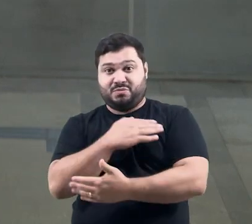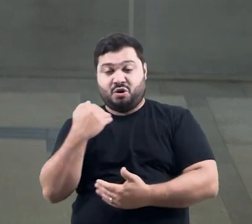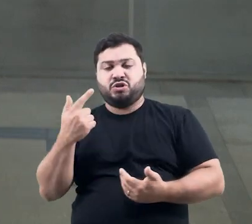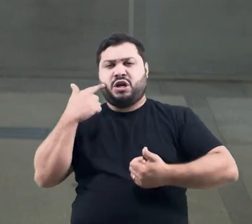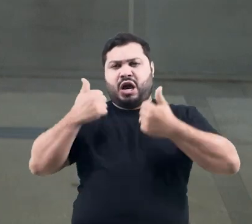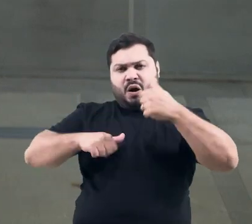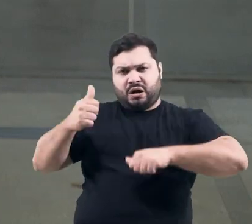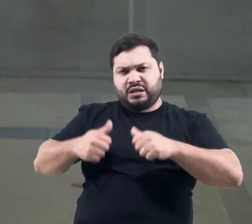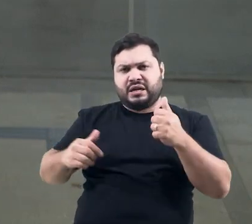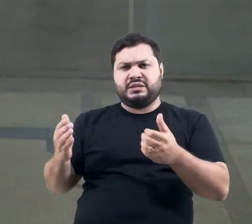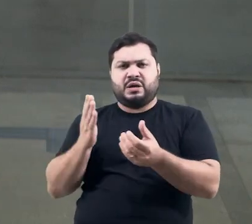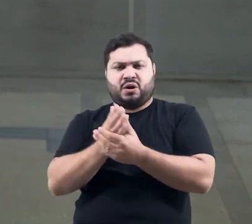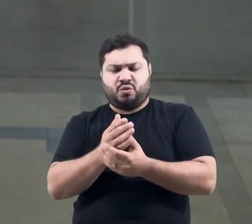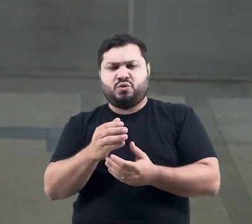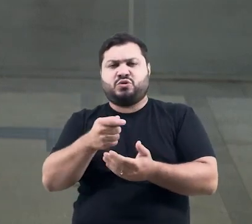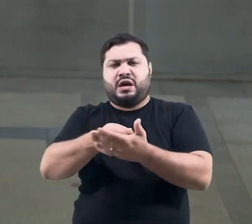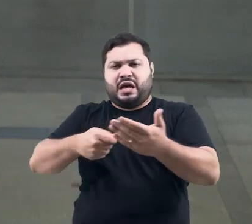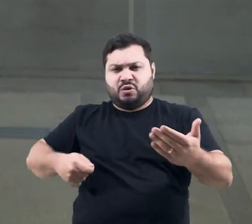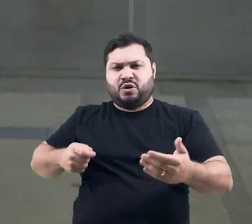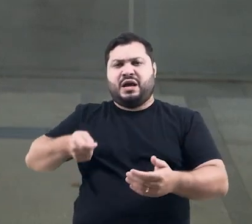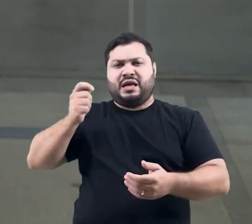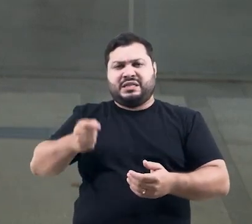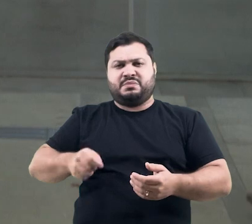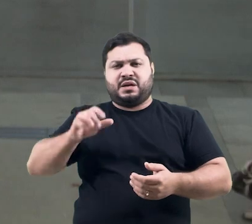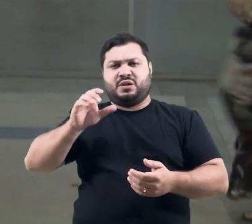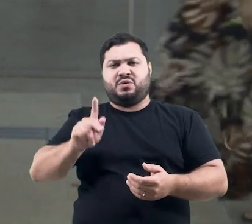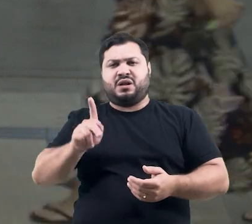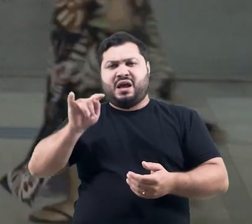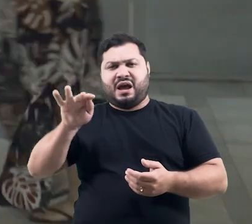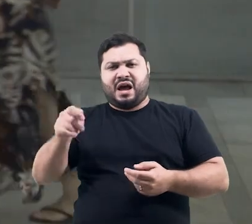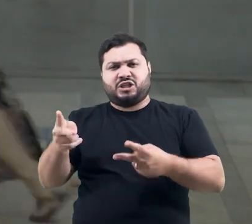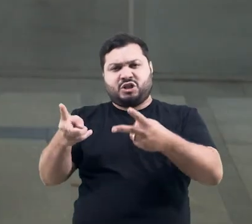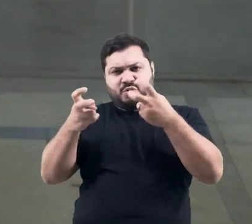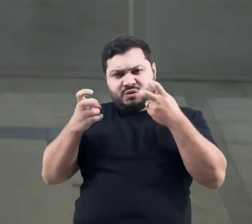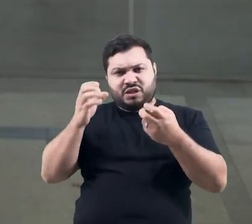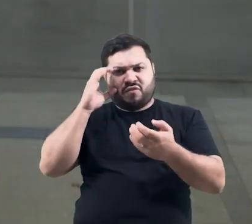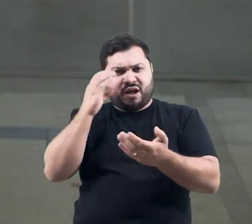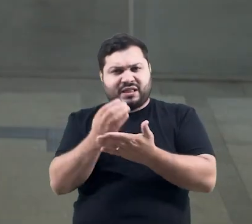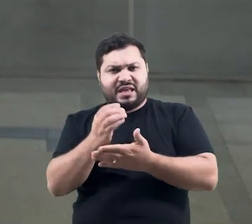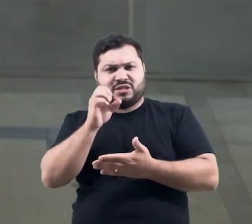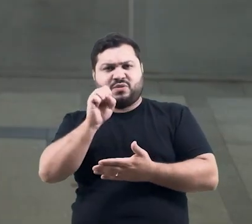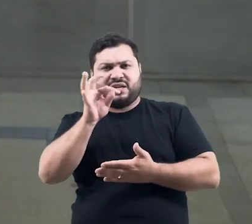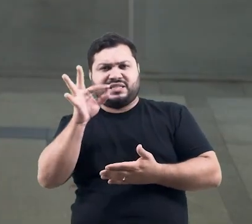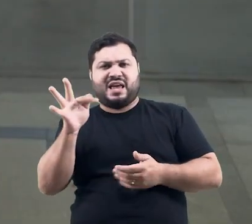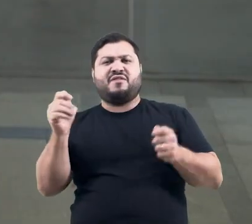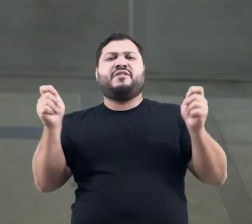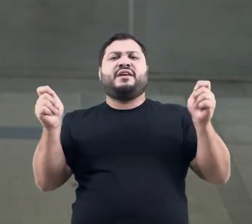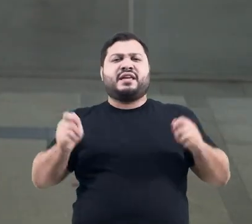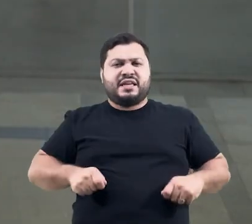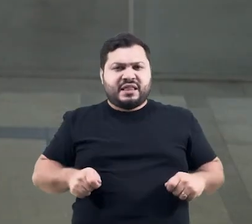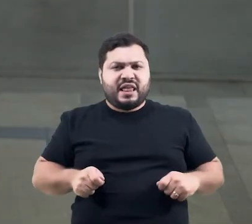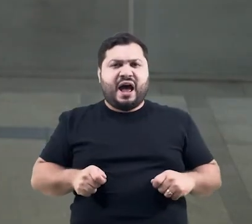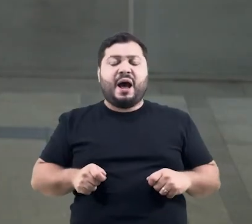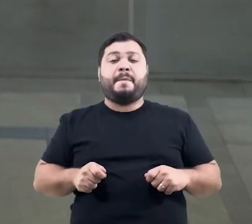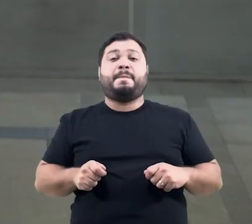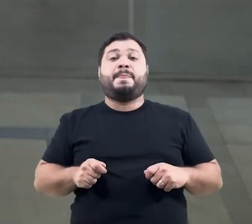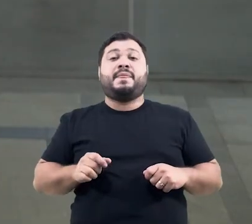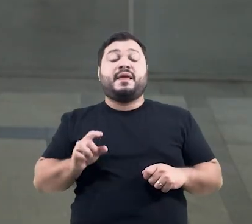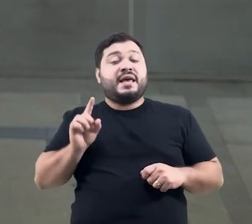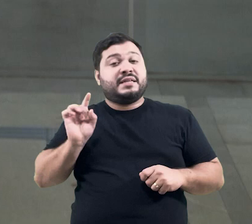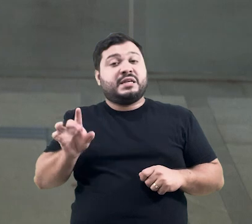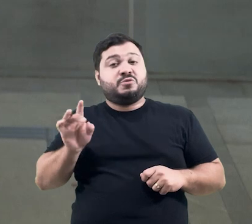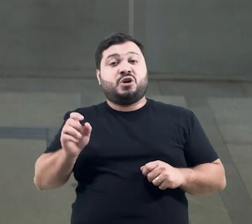fatal. Ao analisar o recurso, a relatora, a desembargadora federal Kátia Balbino, observou tese do STF de que é